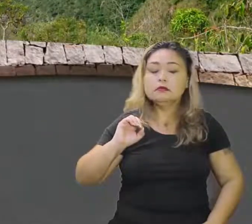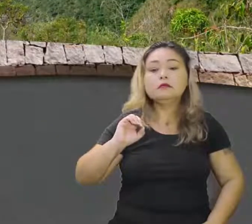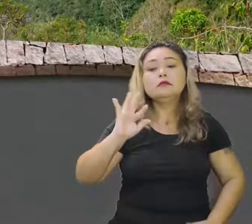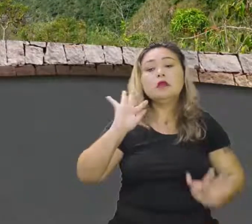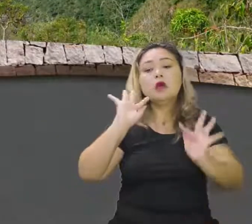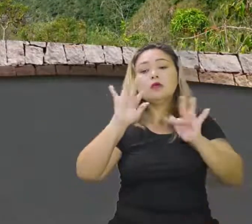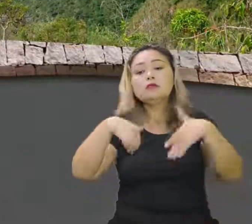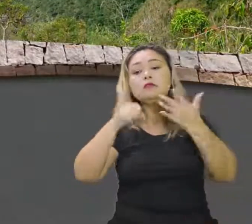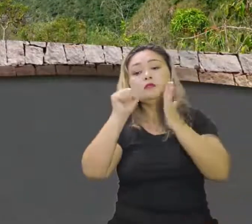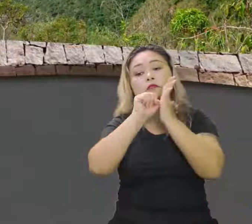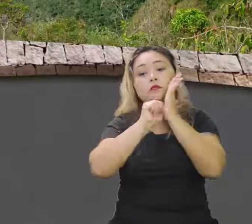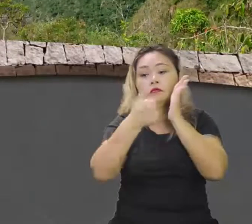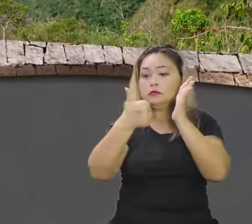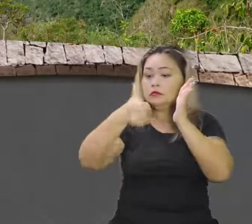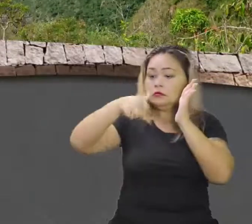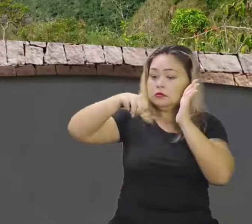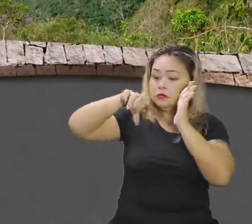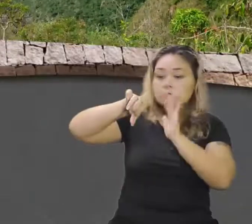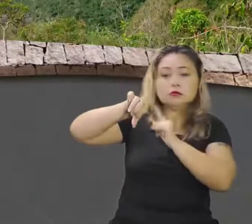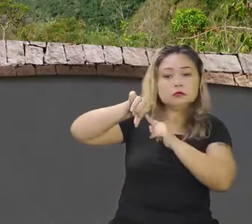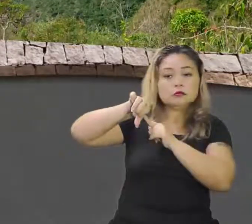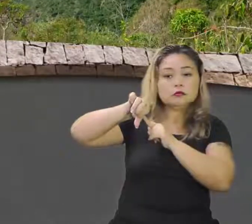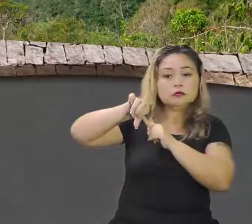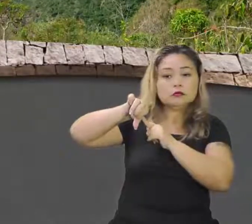No final do século XIX,